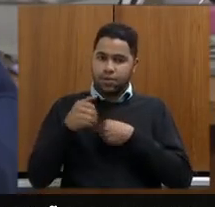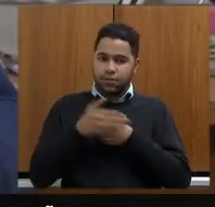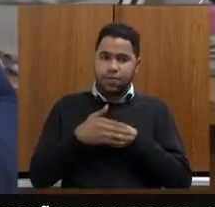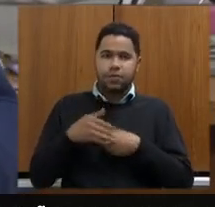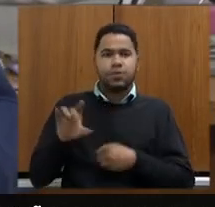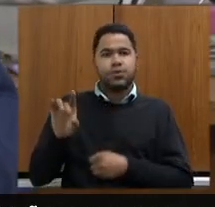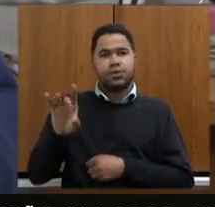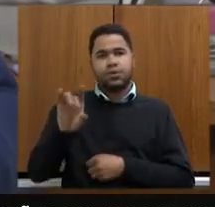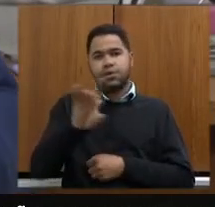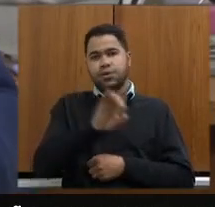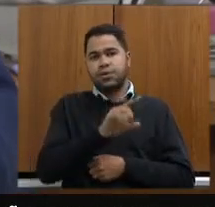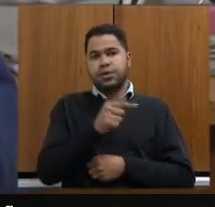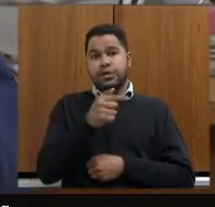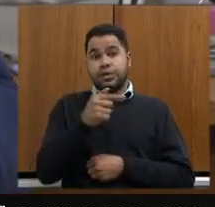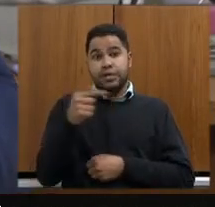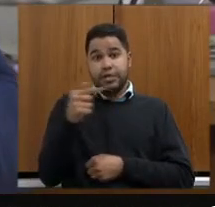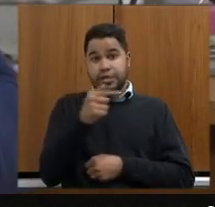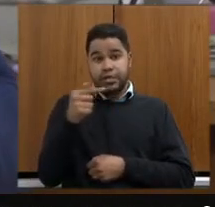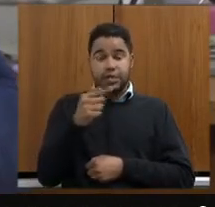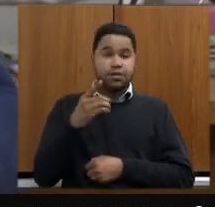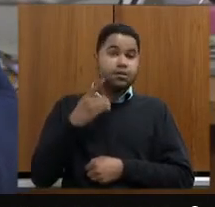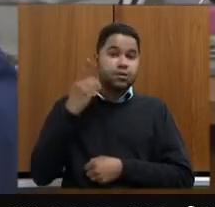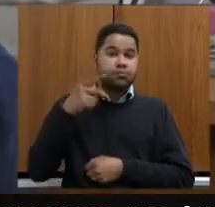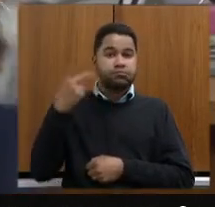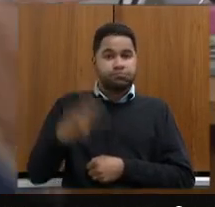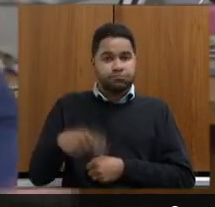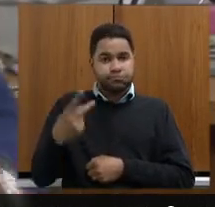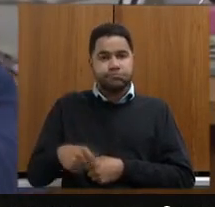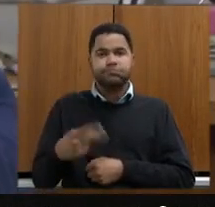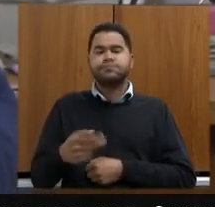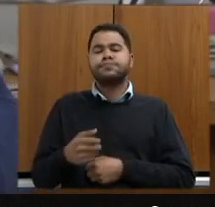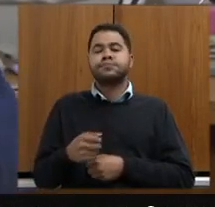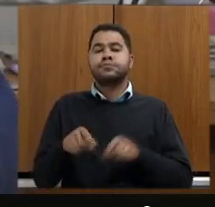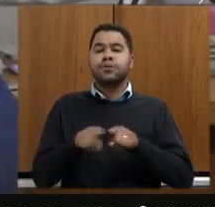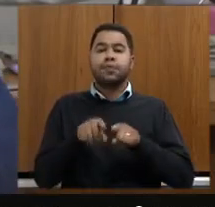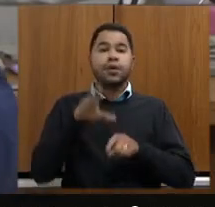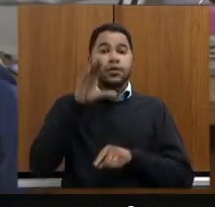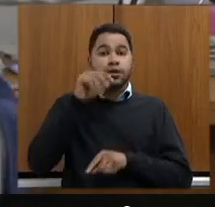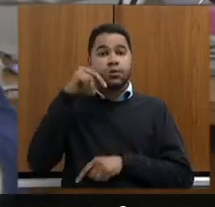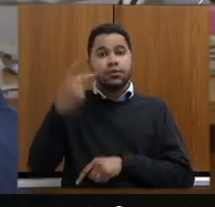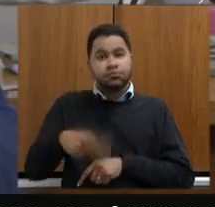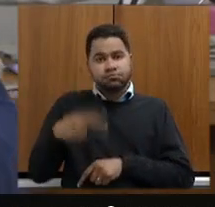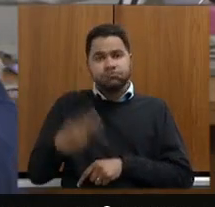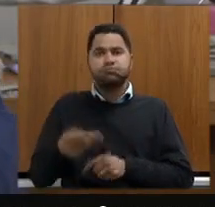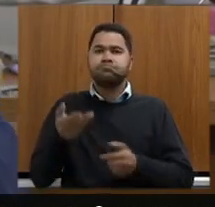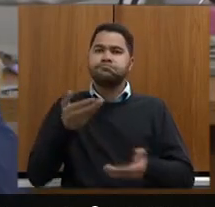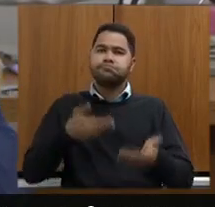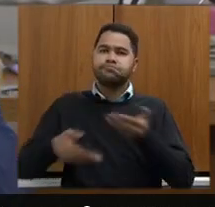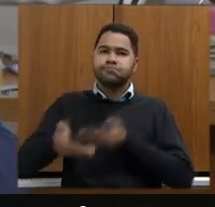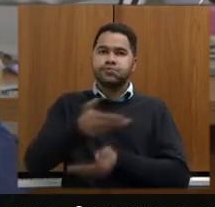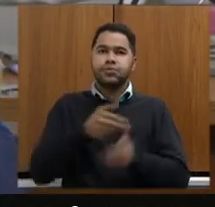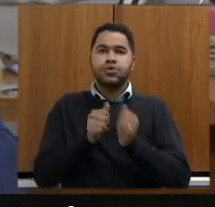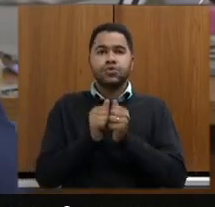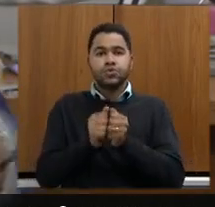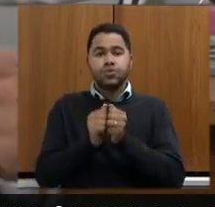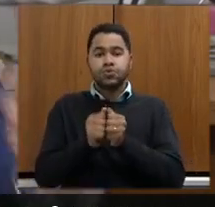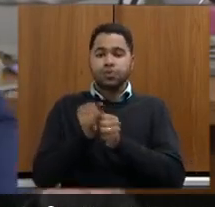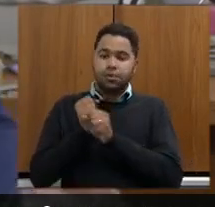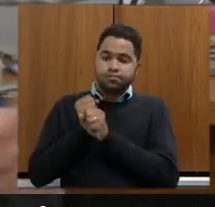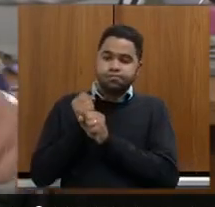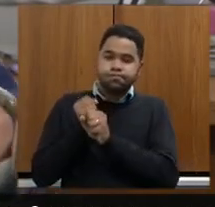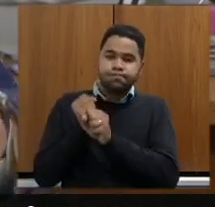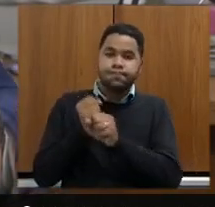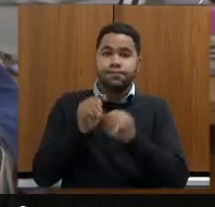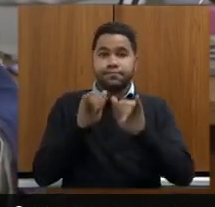de cada um dos 77 deputados Deputado à Assembleia Legislativa de cada um dos servidores da Assembleia Legislativa que lhe dou conosco nesses últimos anos